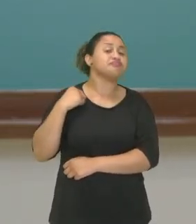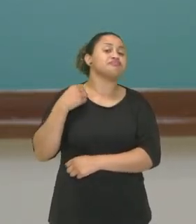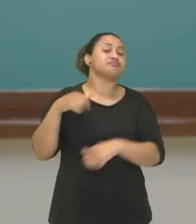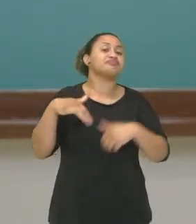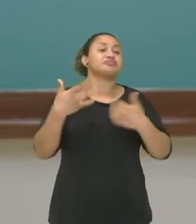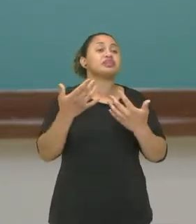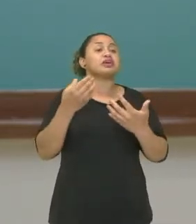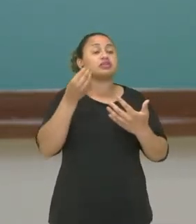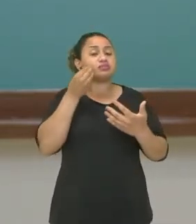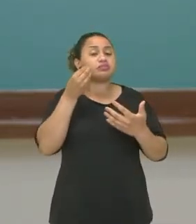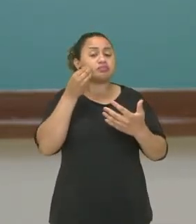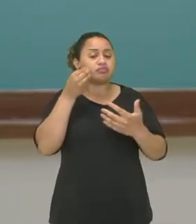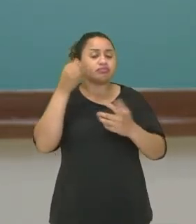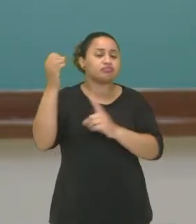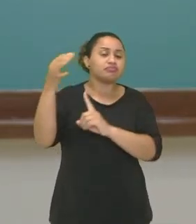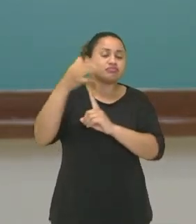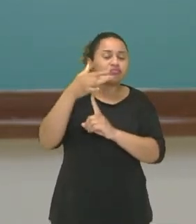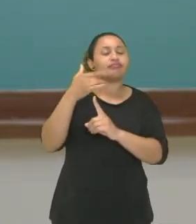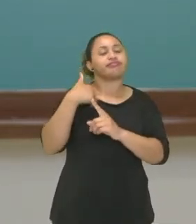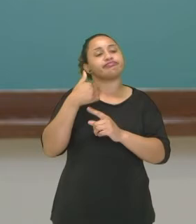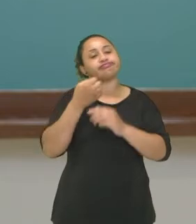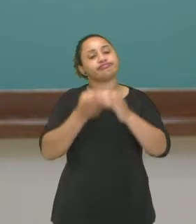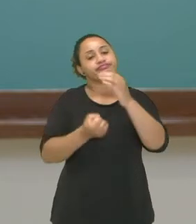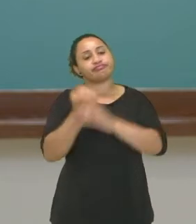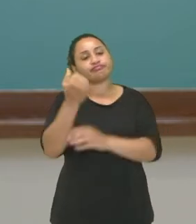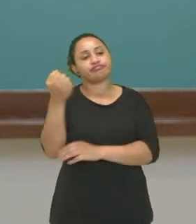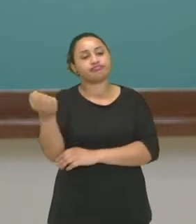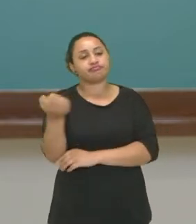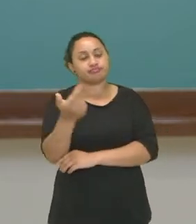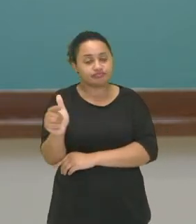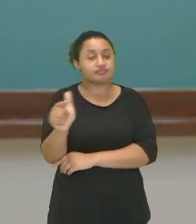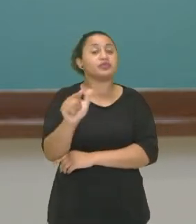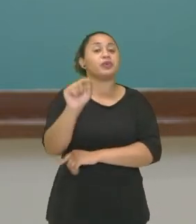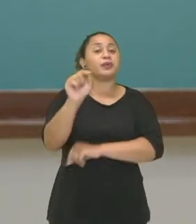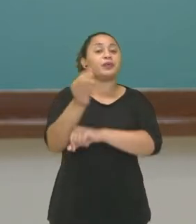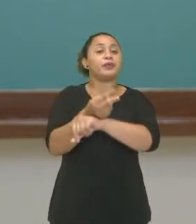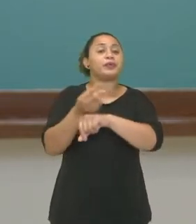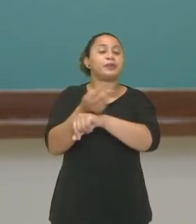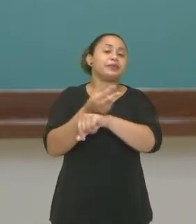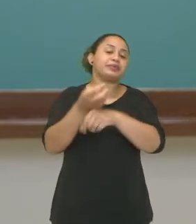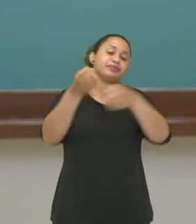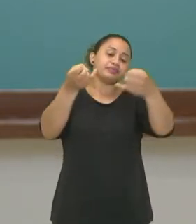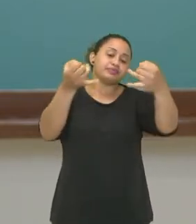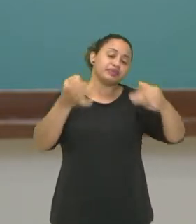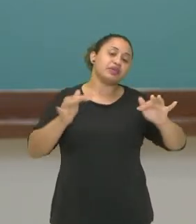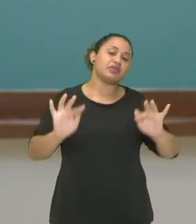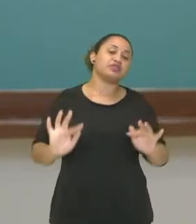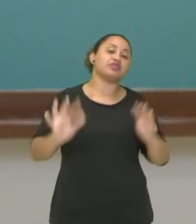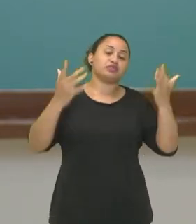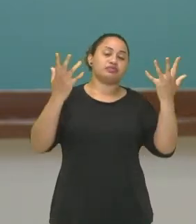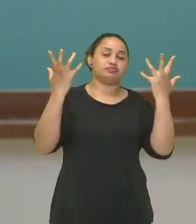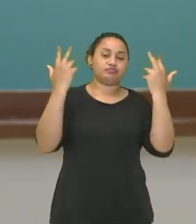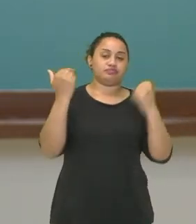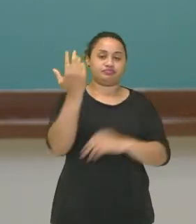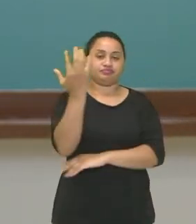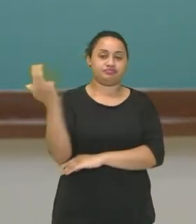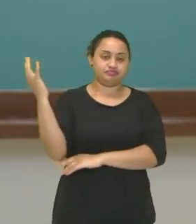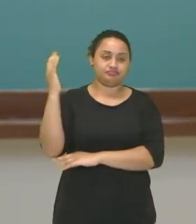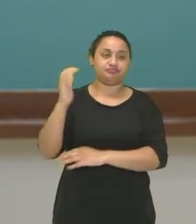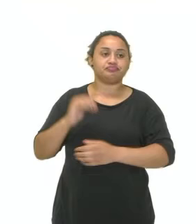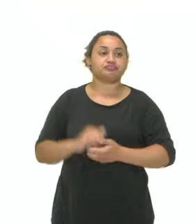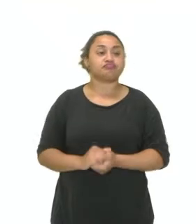o período áureo grego, buscando novamente as explicações nos fenômenos naturais. A ideia